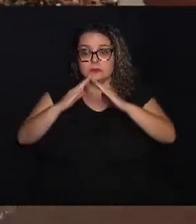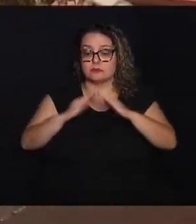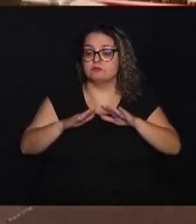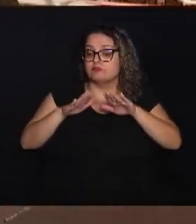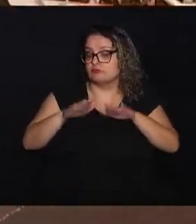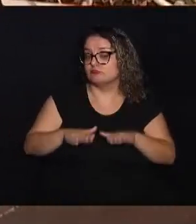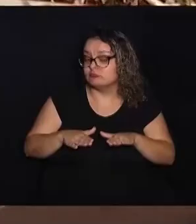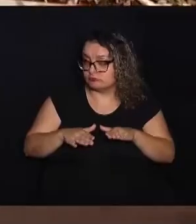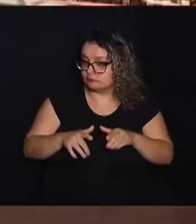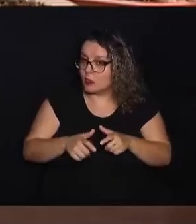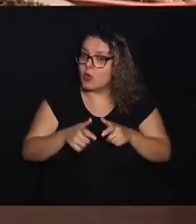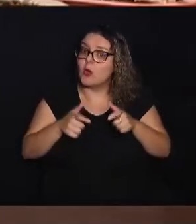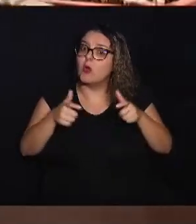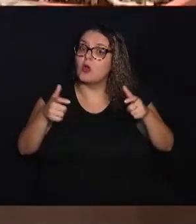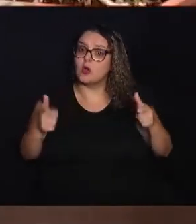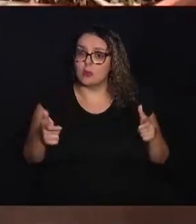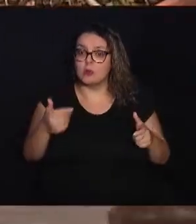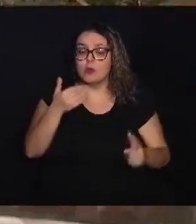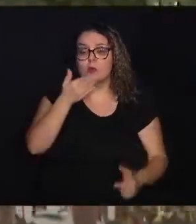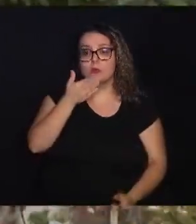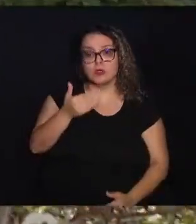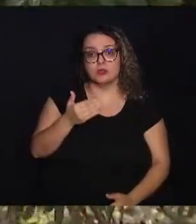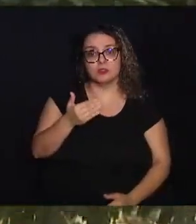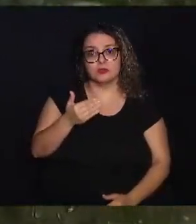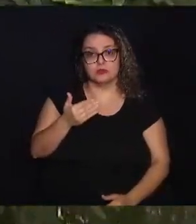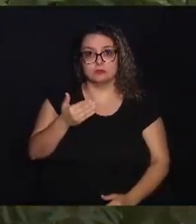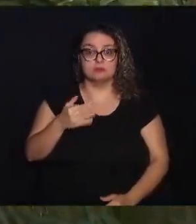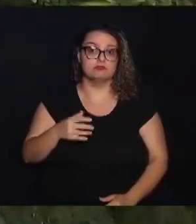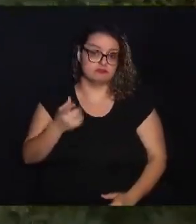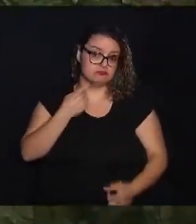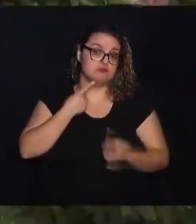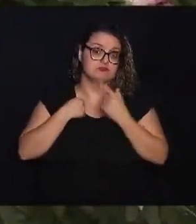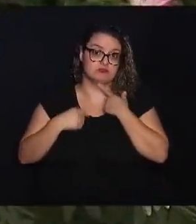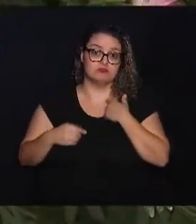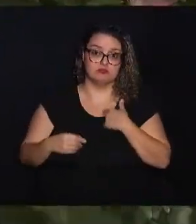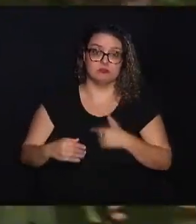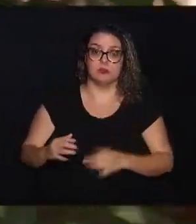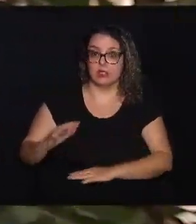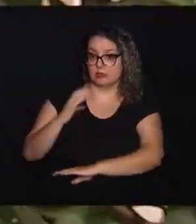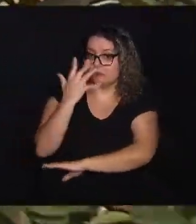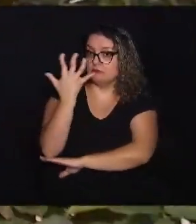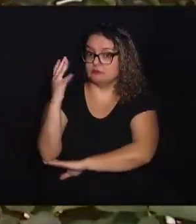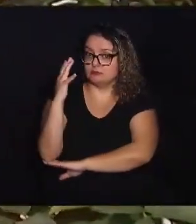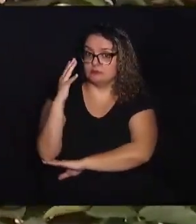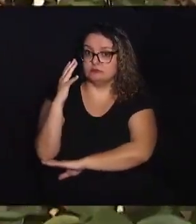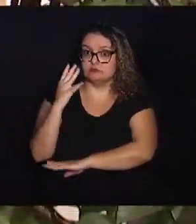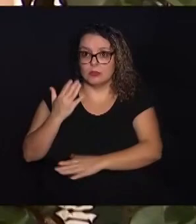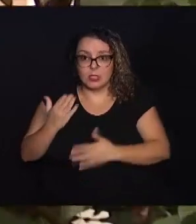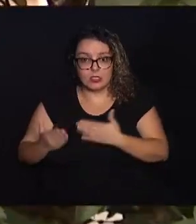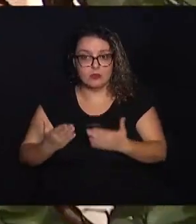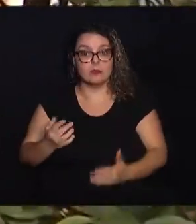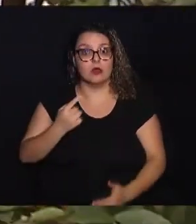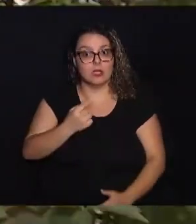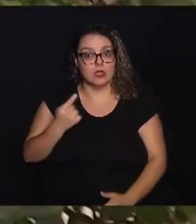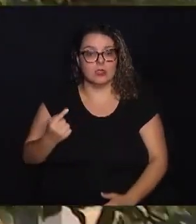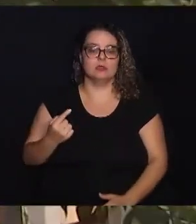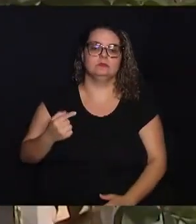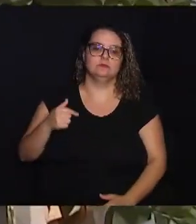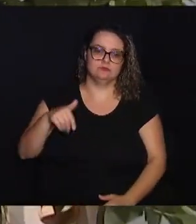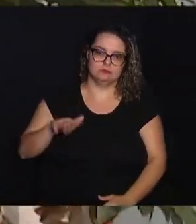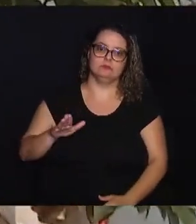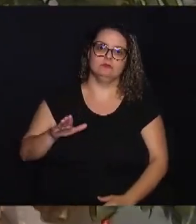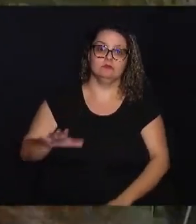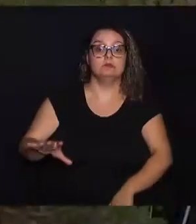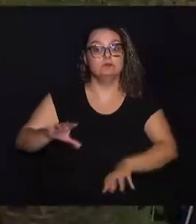que aumentou a demanda por essas plantas, mas que tem mantido a cada ano, com cada vez mais pessoas adotando